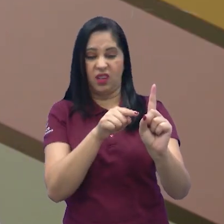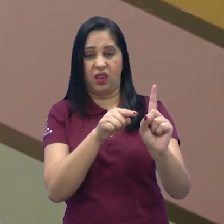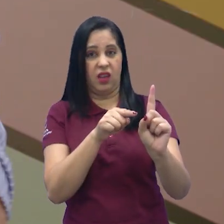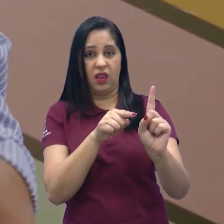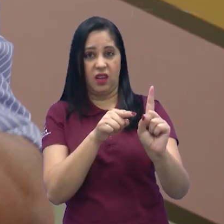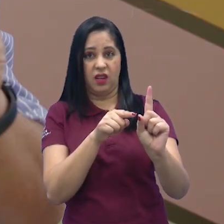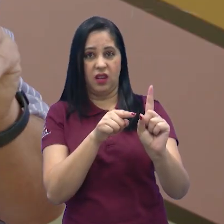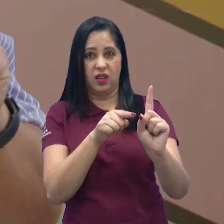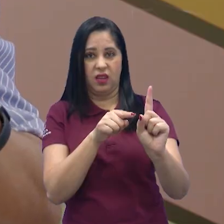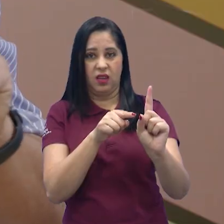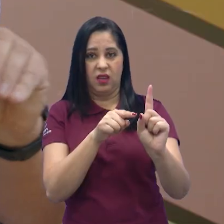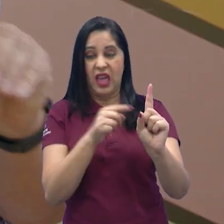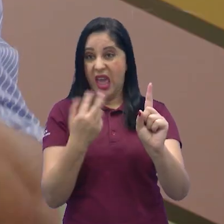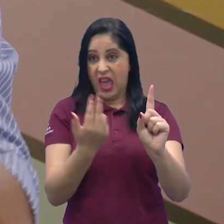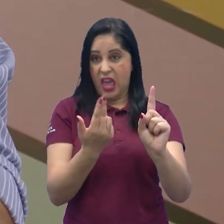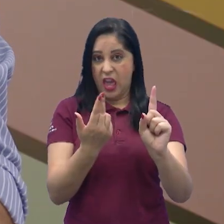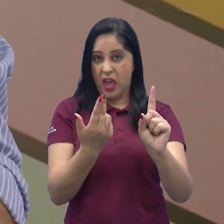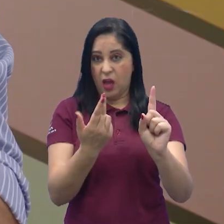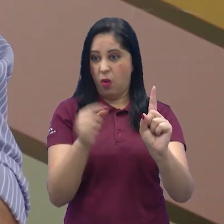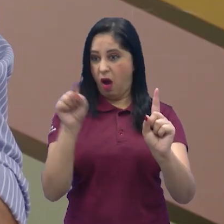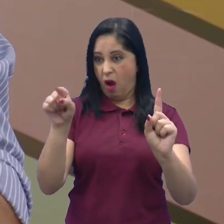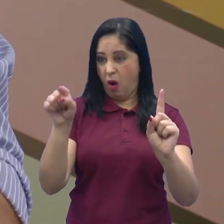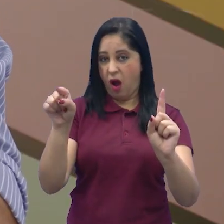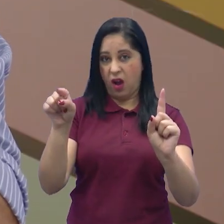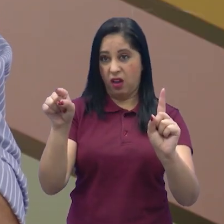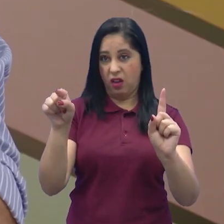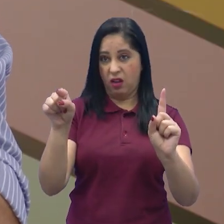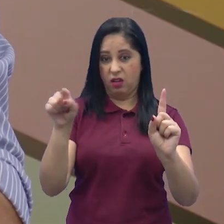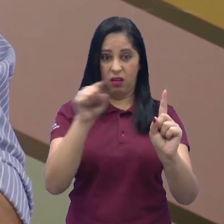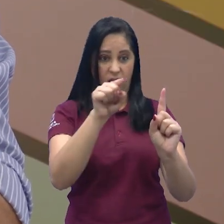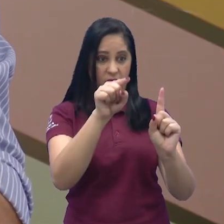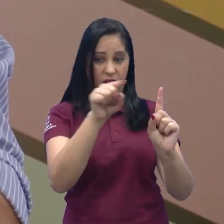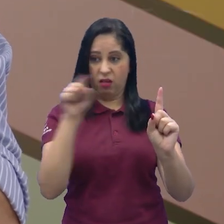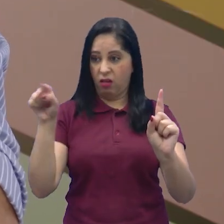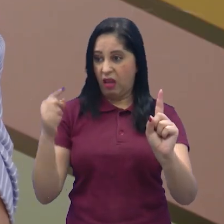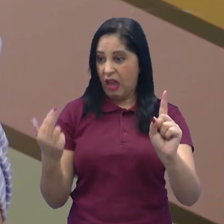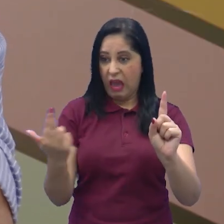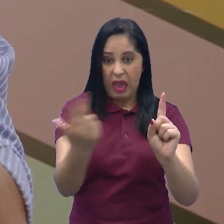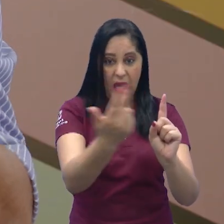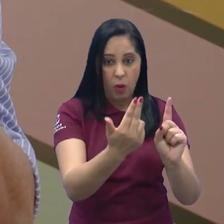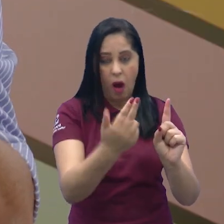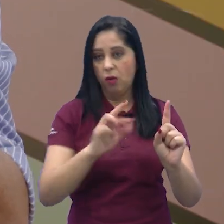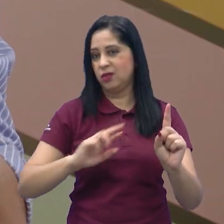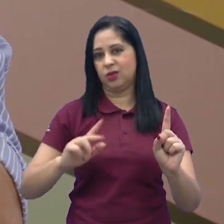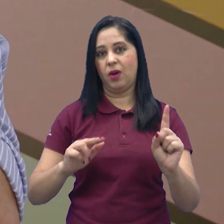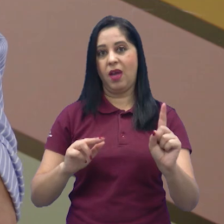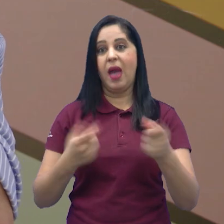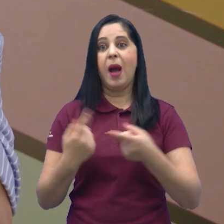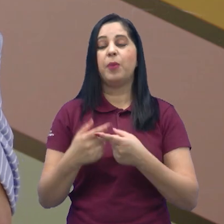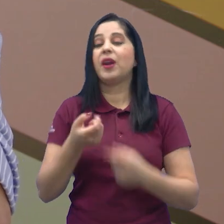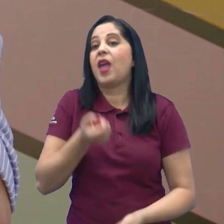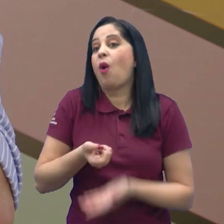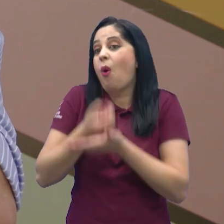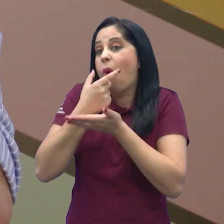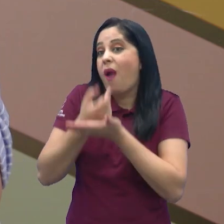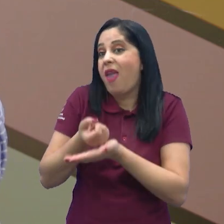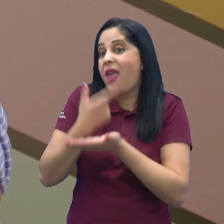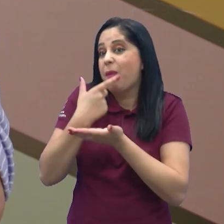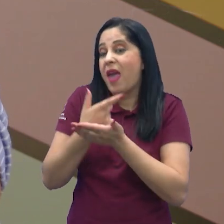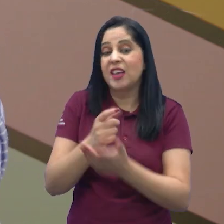é igual a quem está do lado dele. Tanto é que a medicação ela não é igual, ela